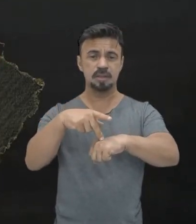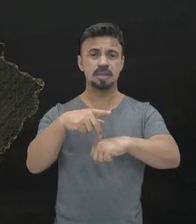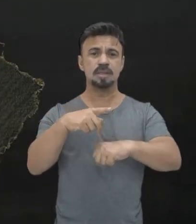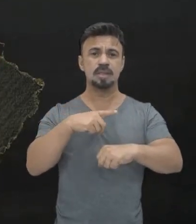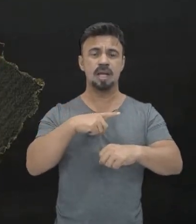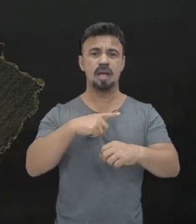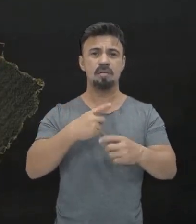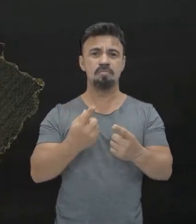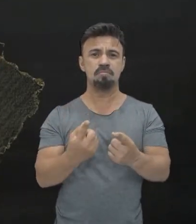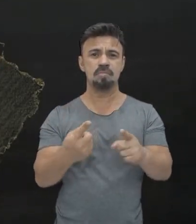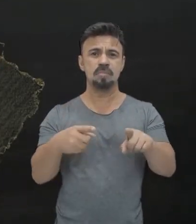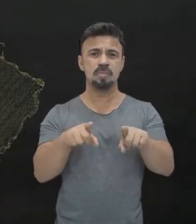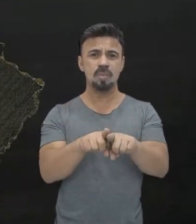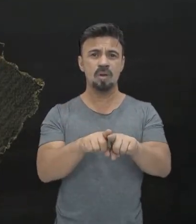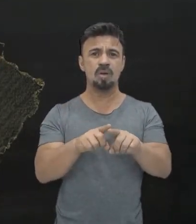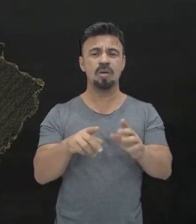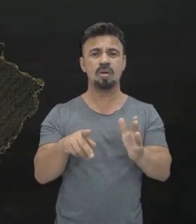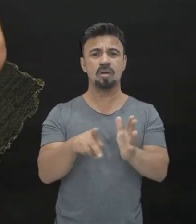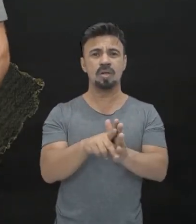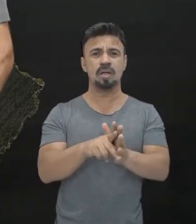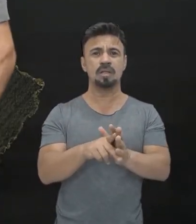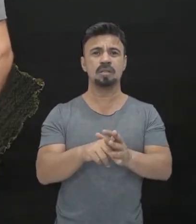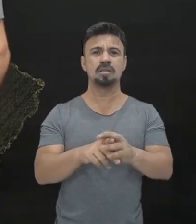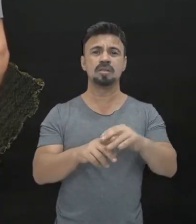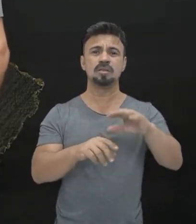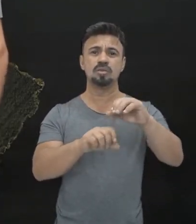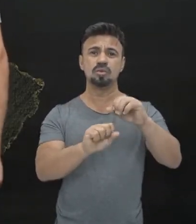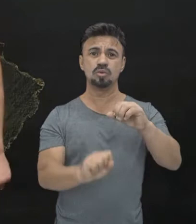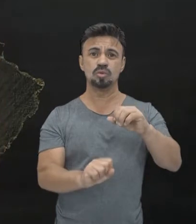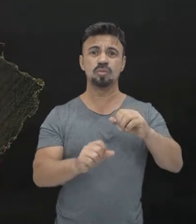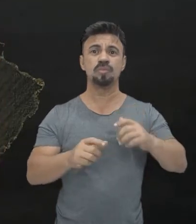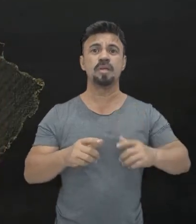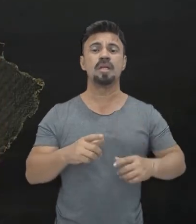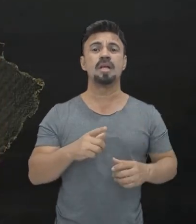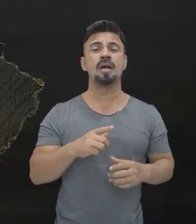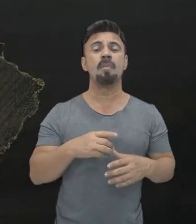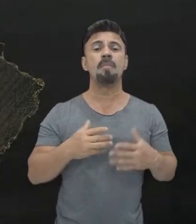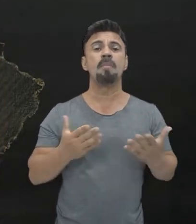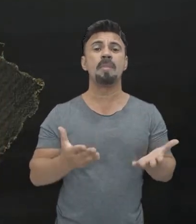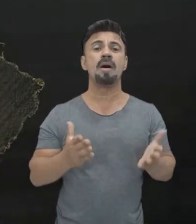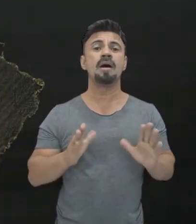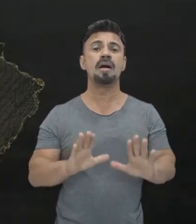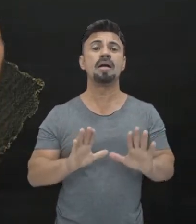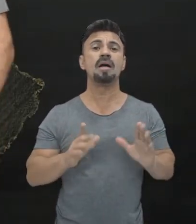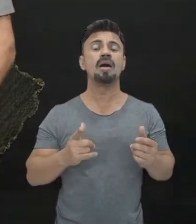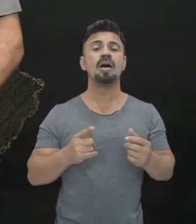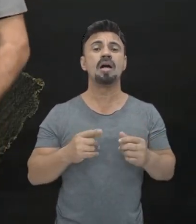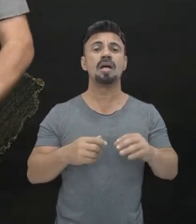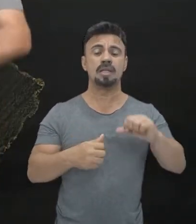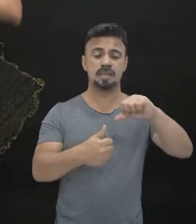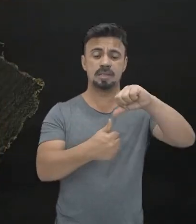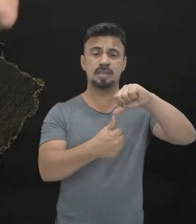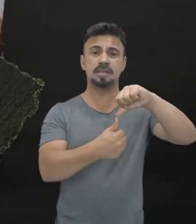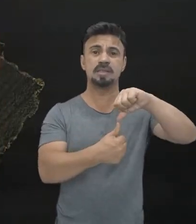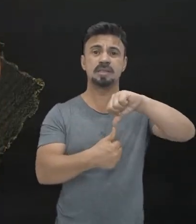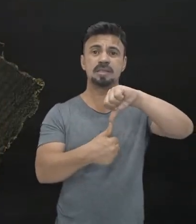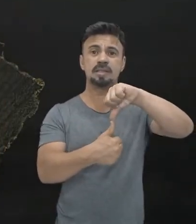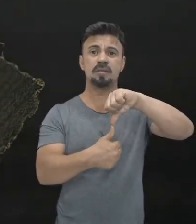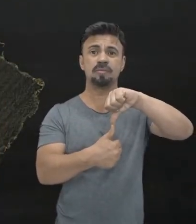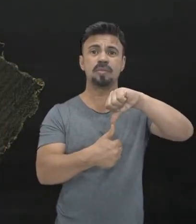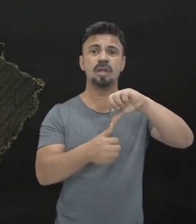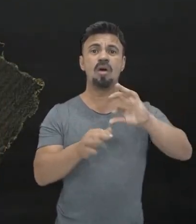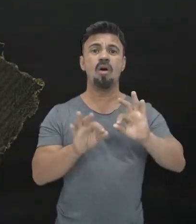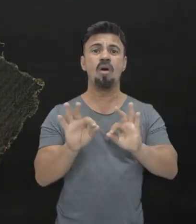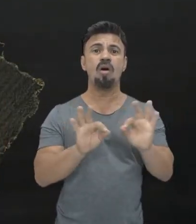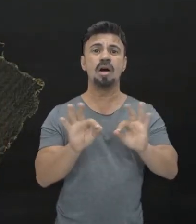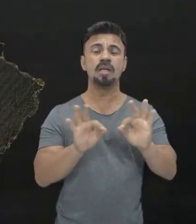parte da América do Sul, a grande porção de terra que está ao sul. E agora aqui, a América Central, organizado